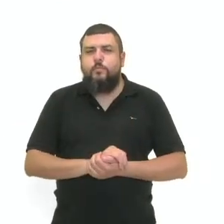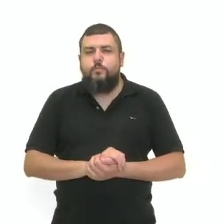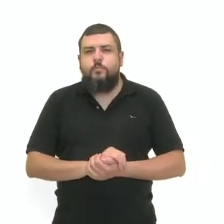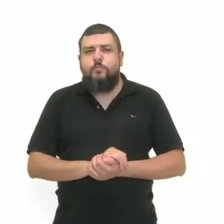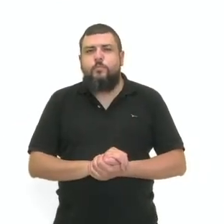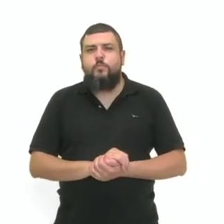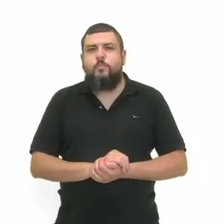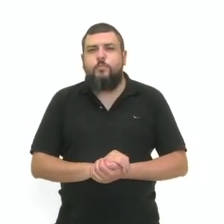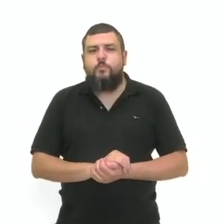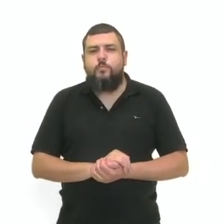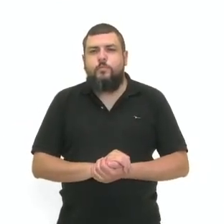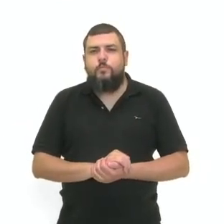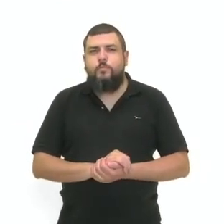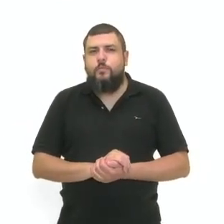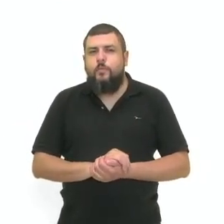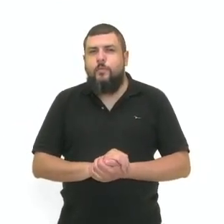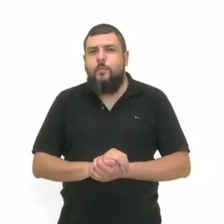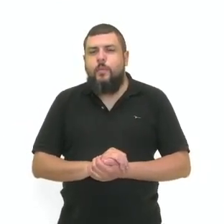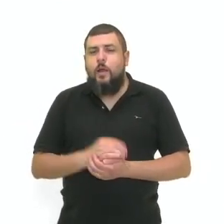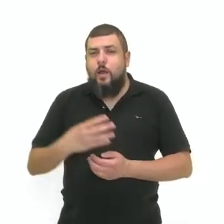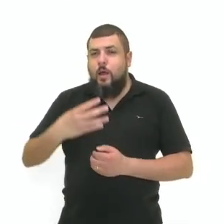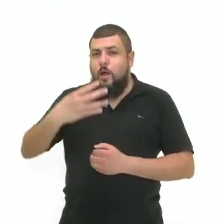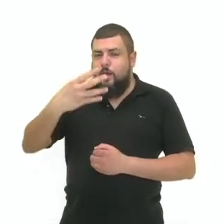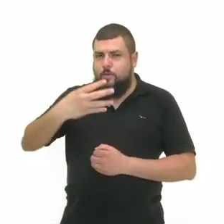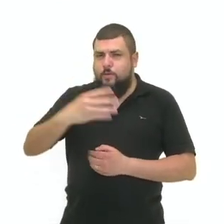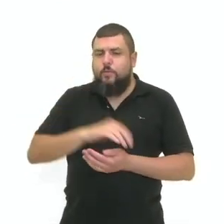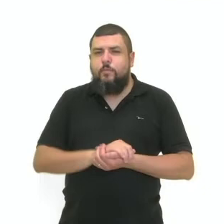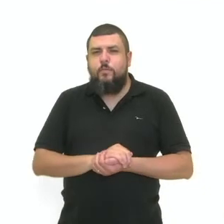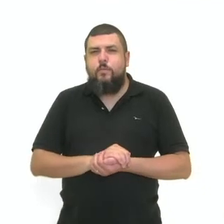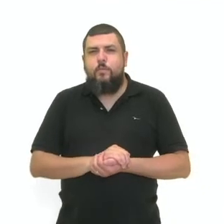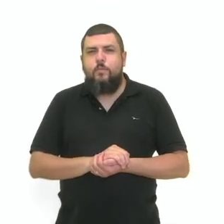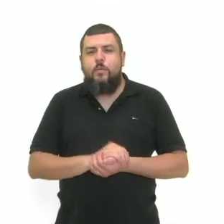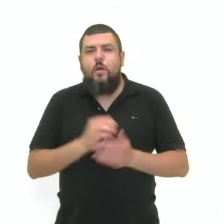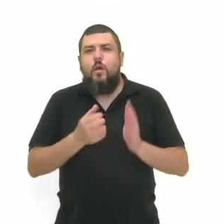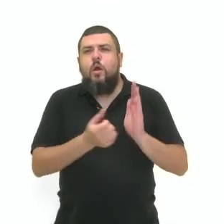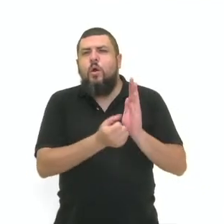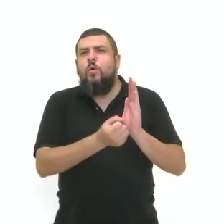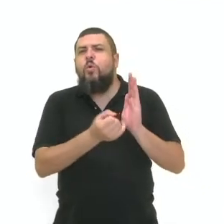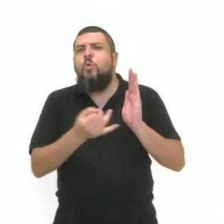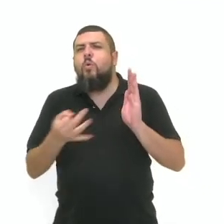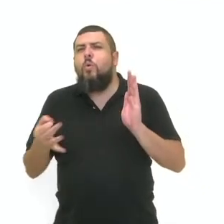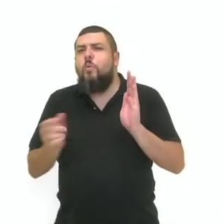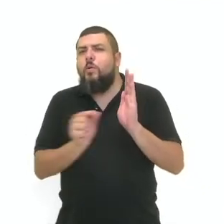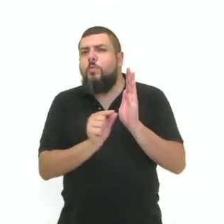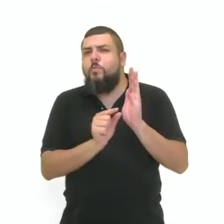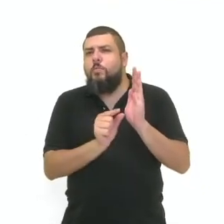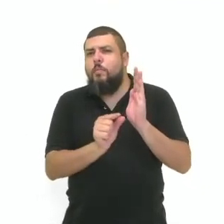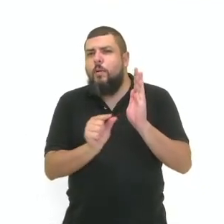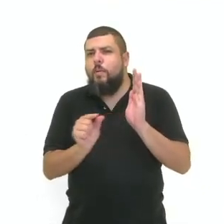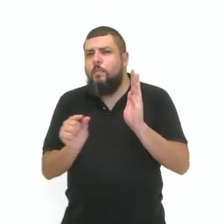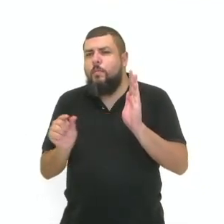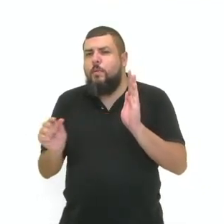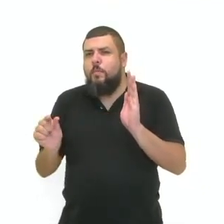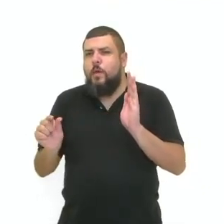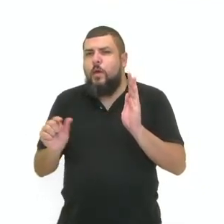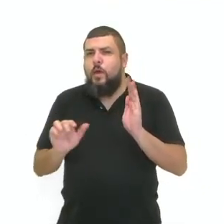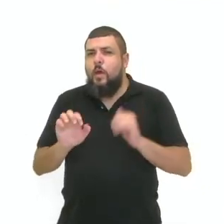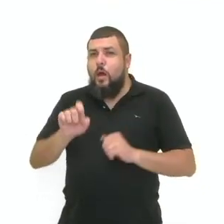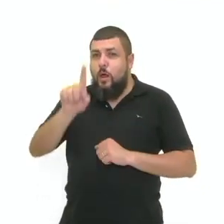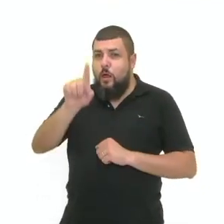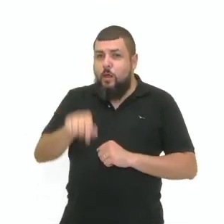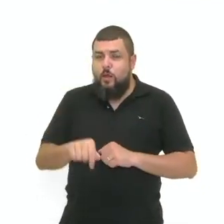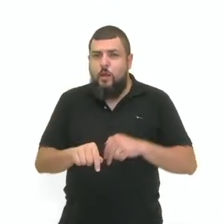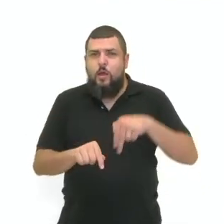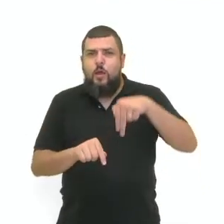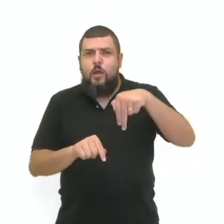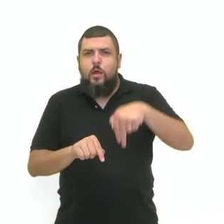propriedade. O número de elementos de uma linha é determinado por n mais 1. Então, neste exemplo,